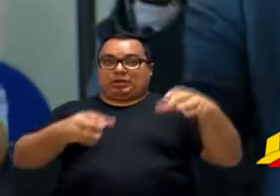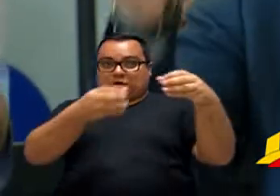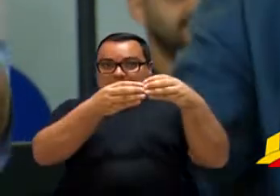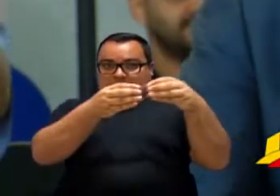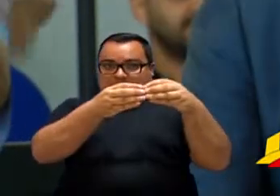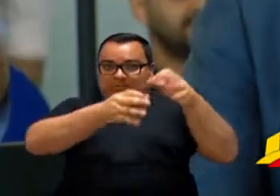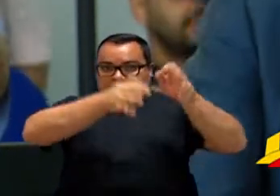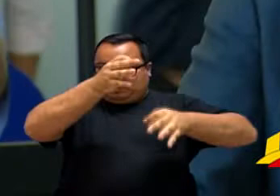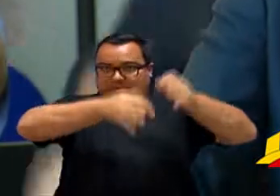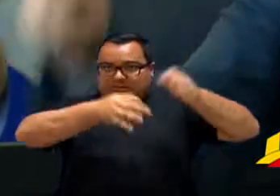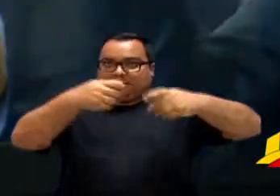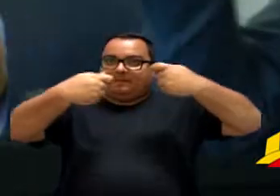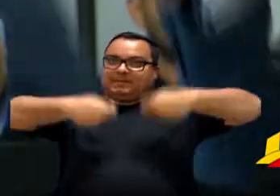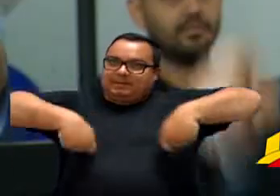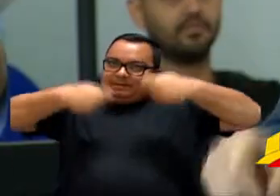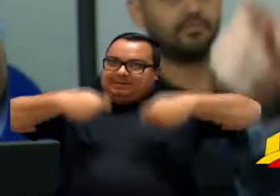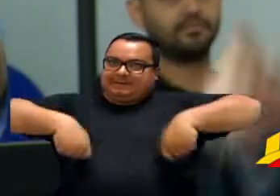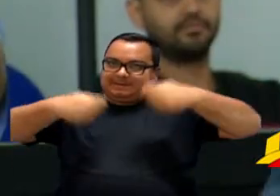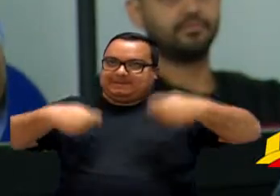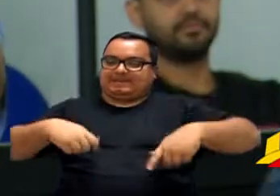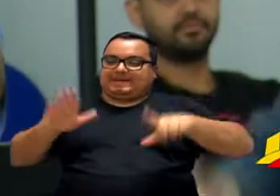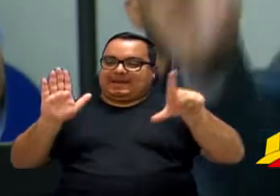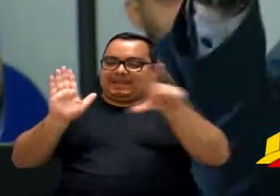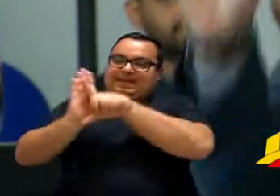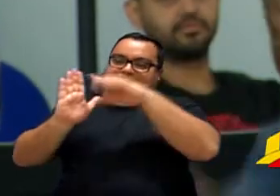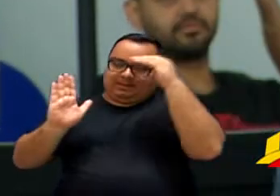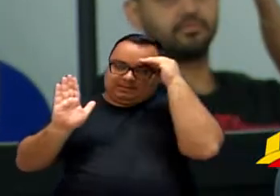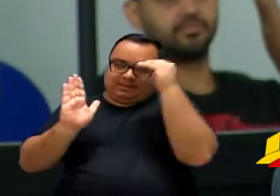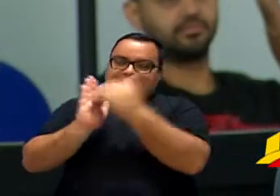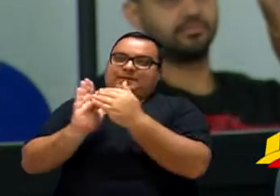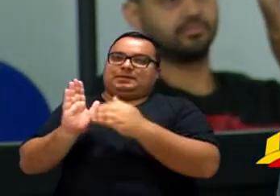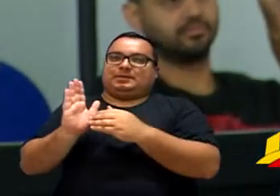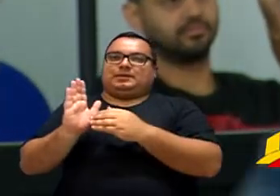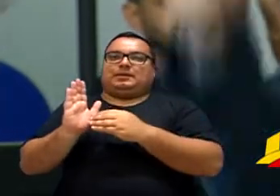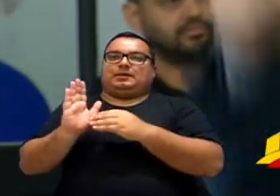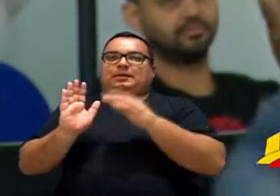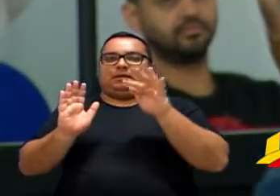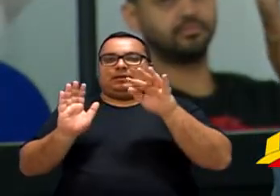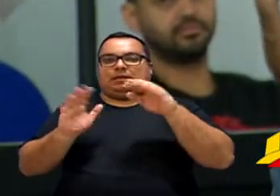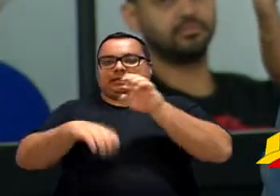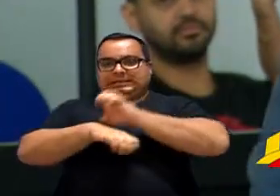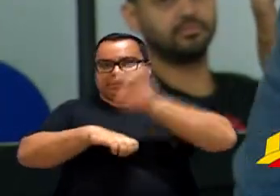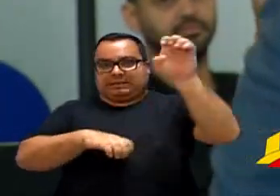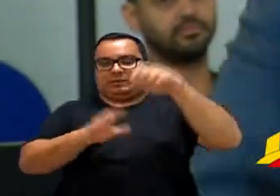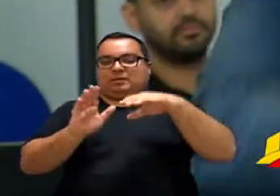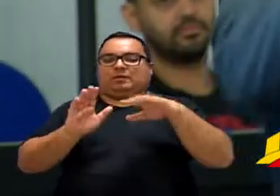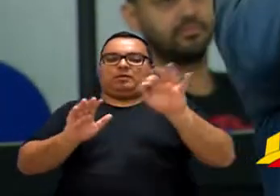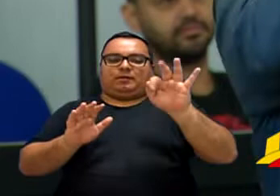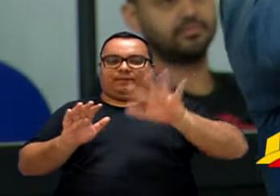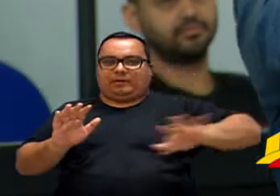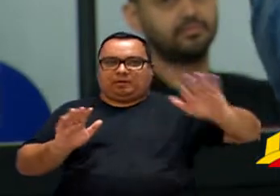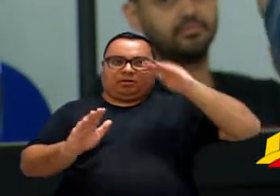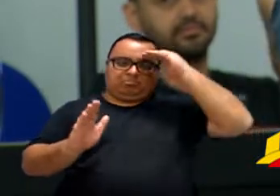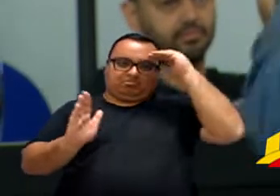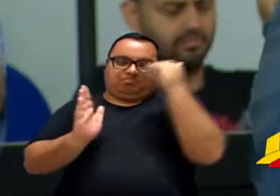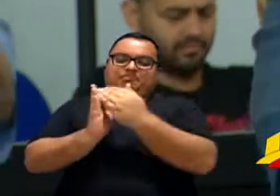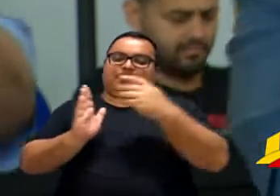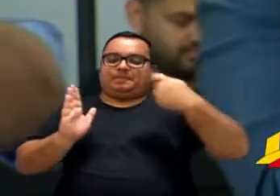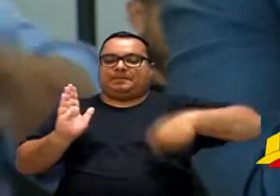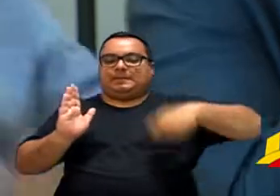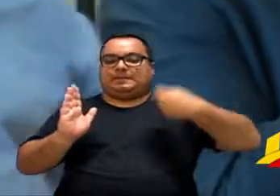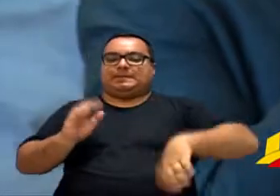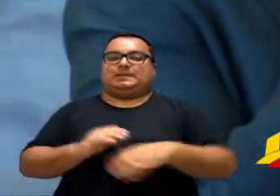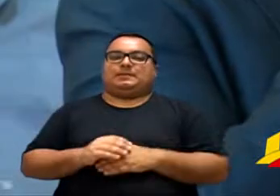na Constituição na construção Estadual na construção federal Vereador e no nossa lei orgânica são esses três pilares